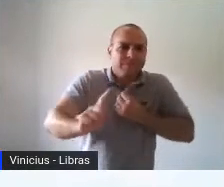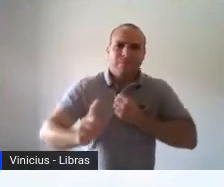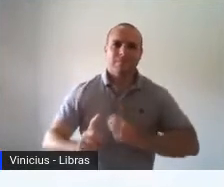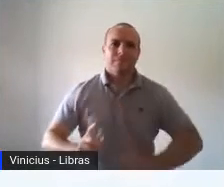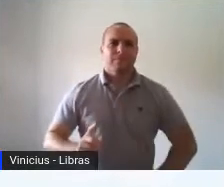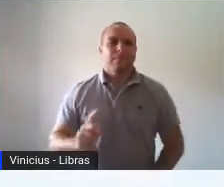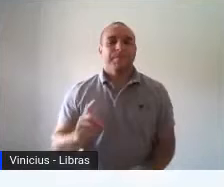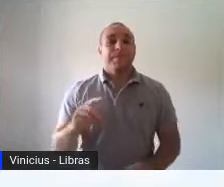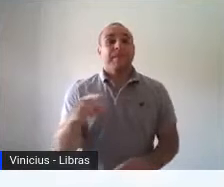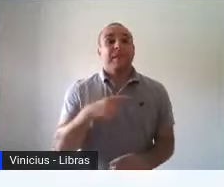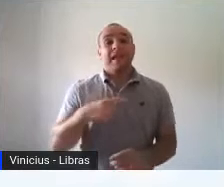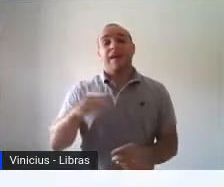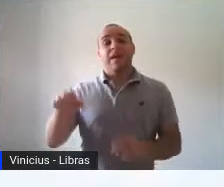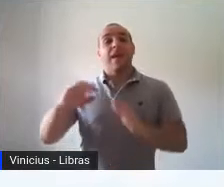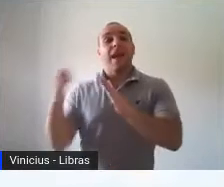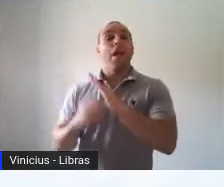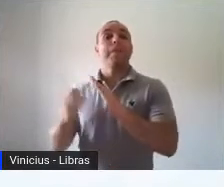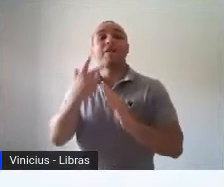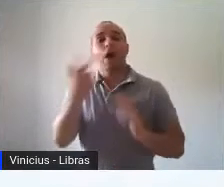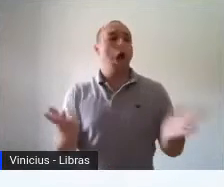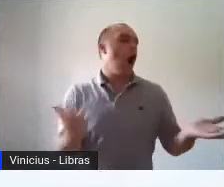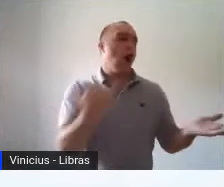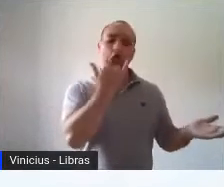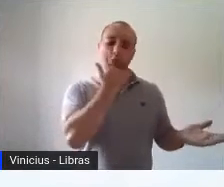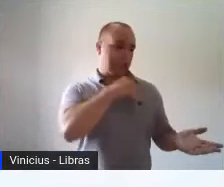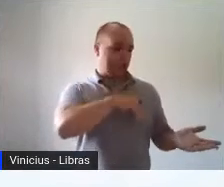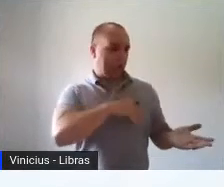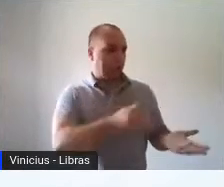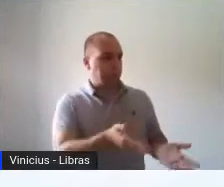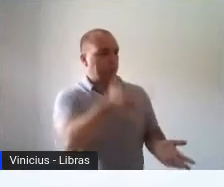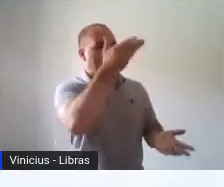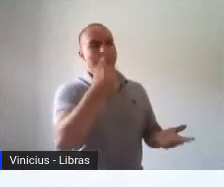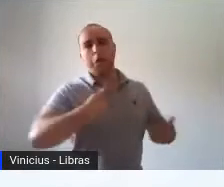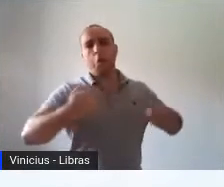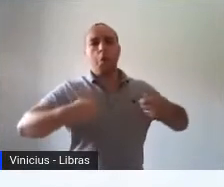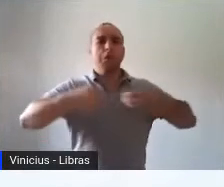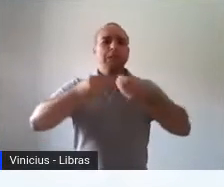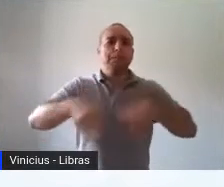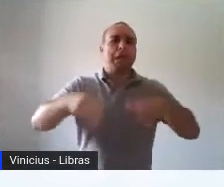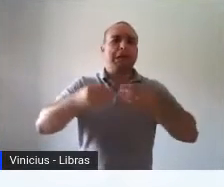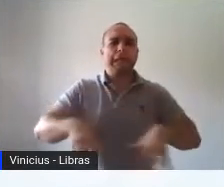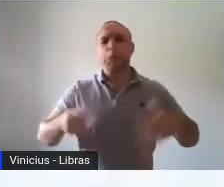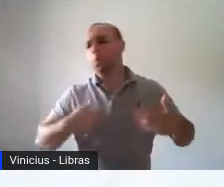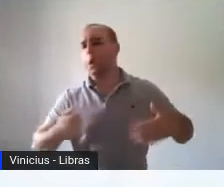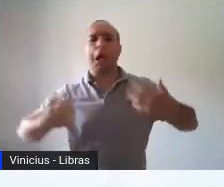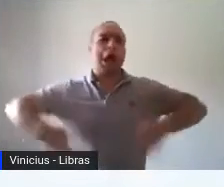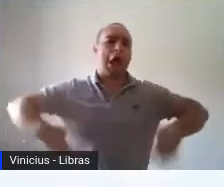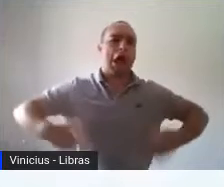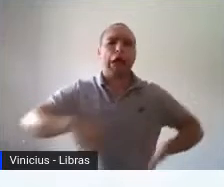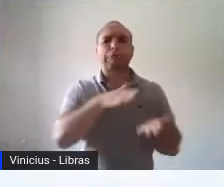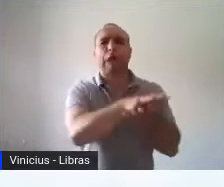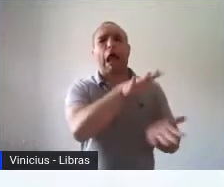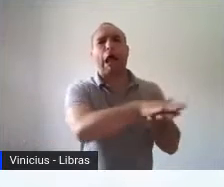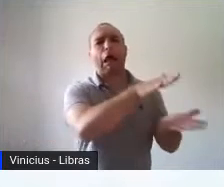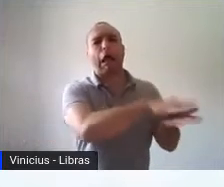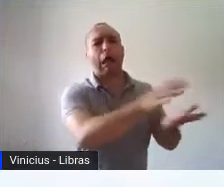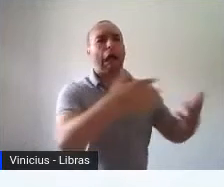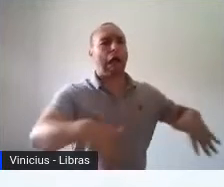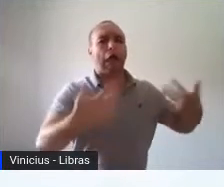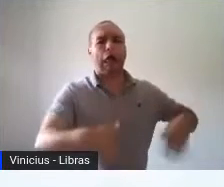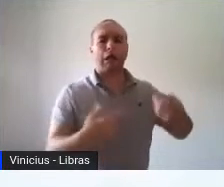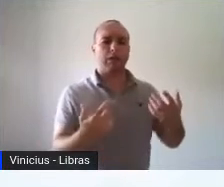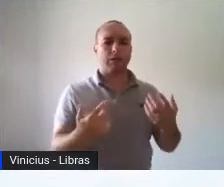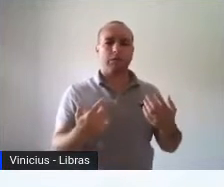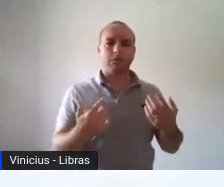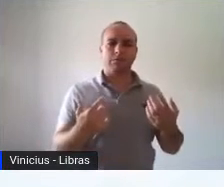população, as pessoas consomem mais, com isso o Estado arrecada mais, consome mais, e isso gera um efeito positivo na economia. E